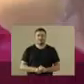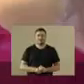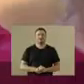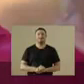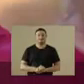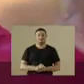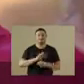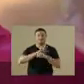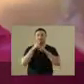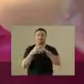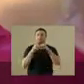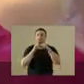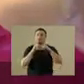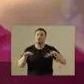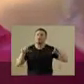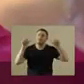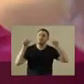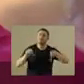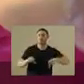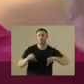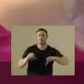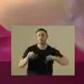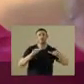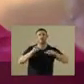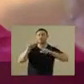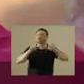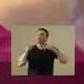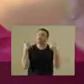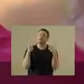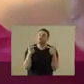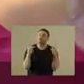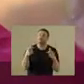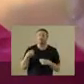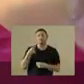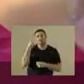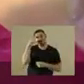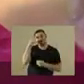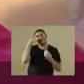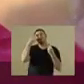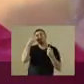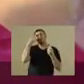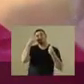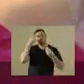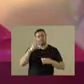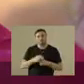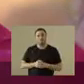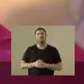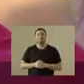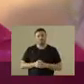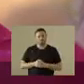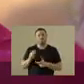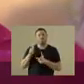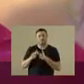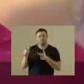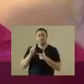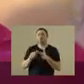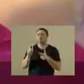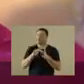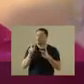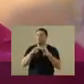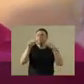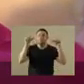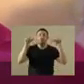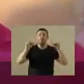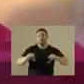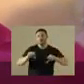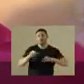Nessa pandemia só tem bem piorado. A falta de emprego aumentou e aí eu fico me perguntando como é que a gente vai viver. A situação está ficando cada vez